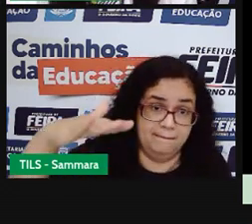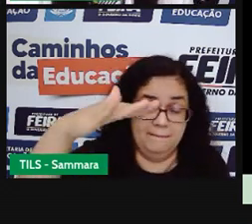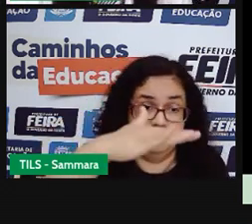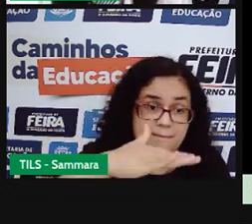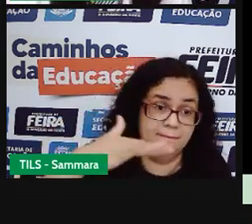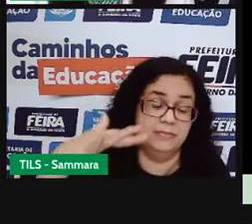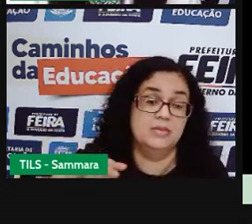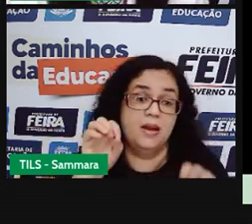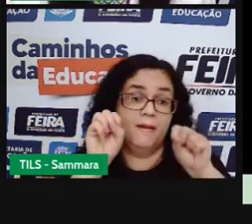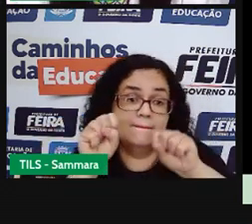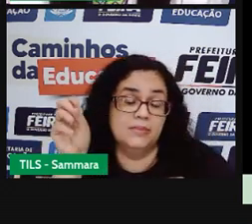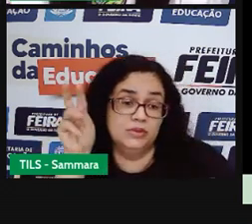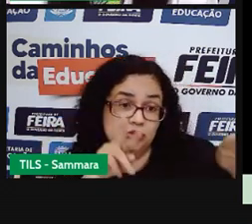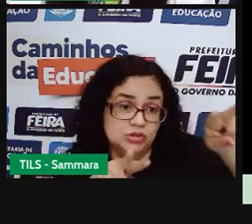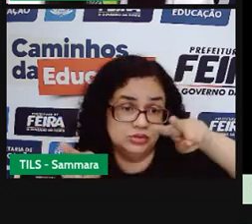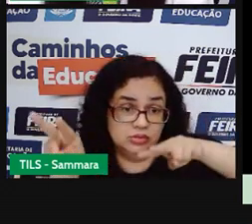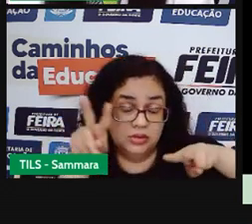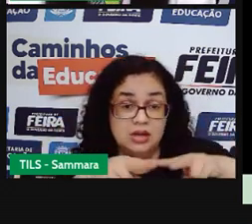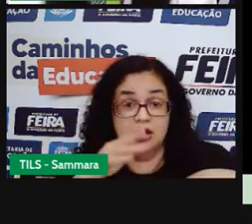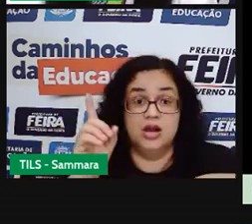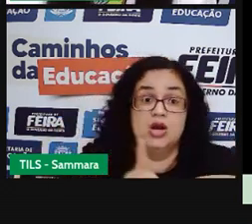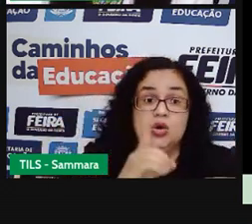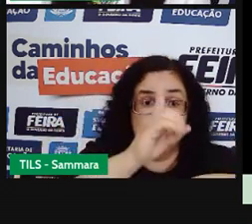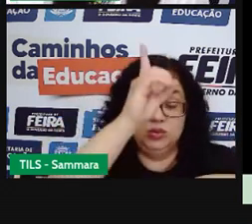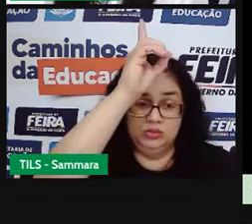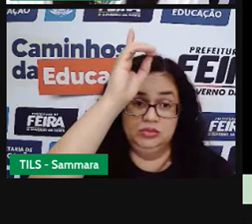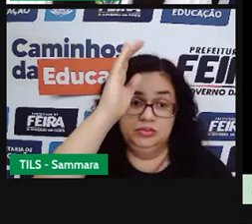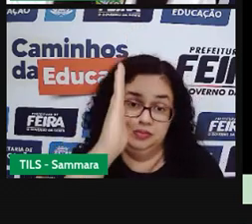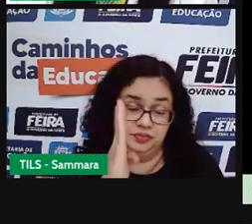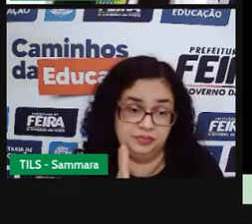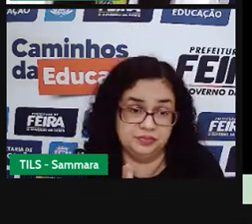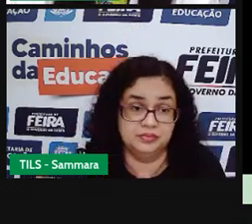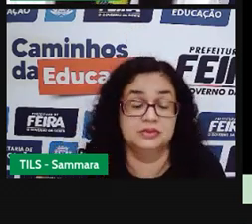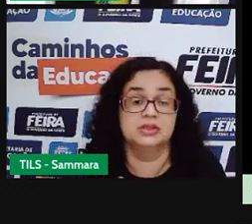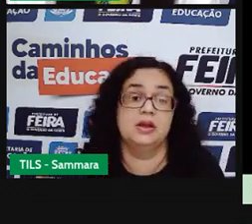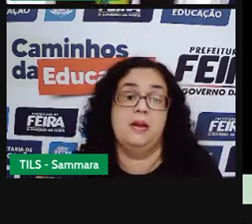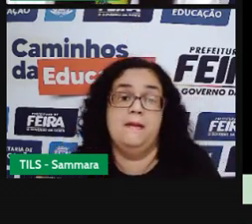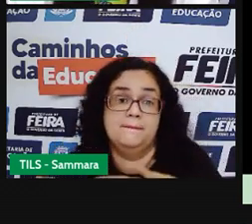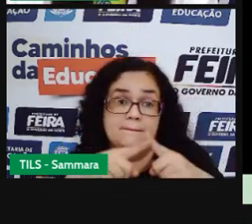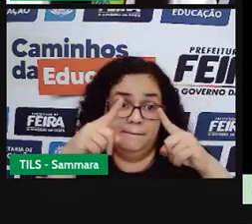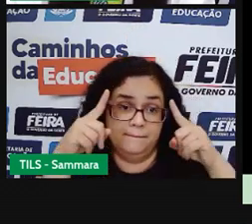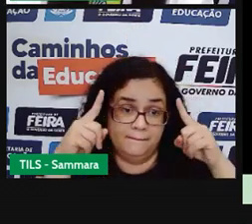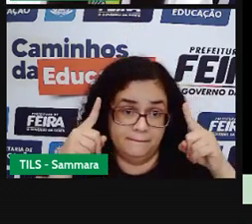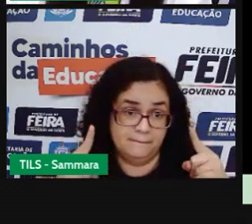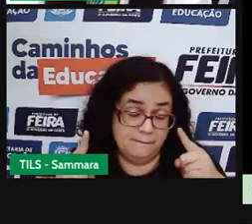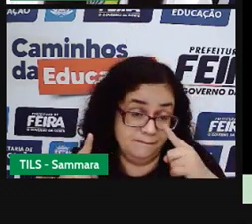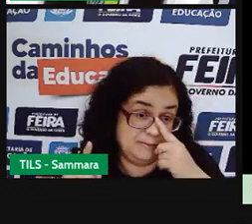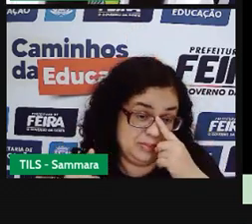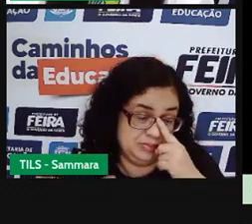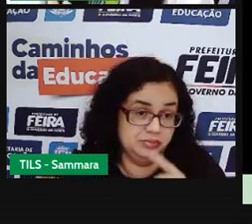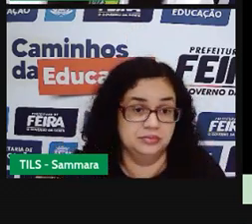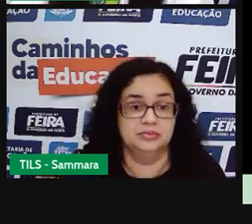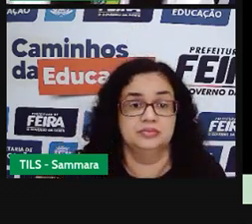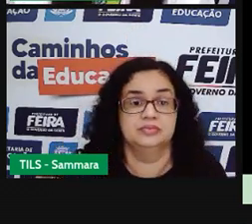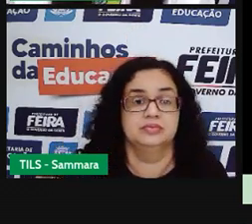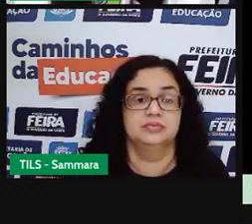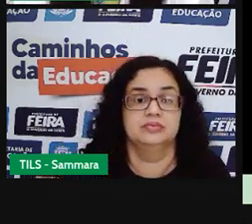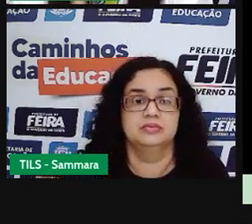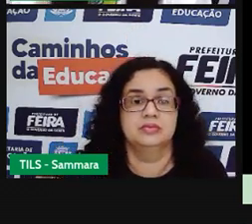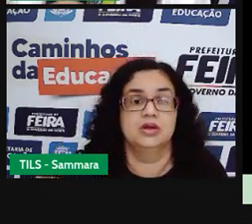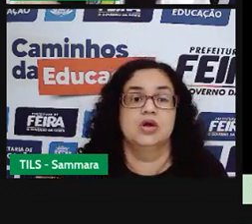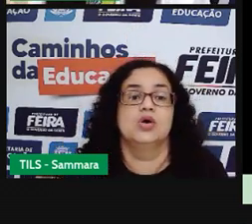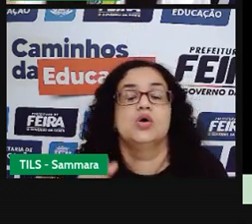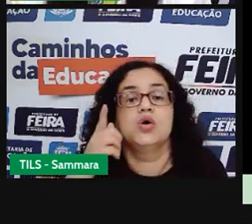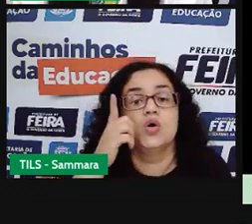pode analisar só a altura EA largura nas figuras geométricas tridimensionais a gente